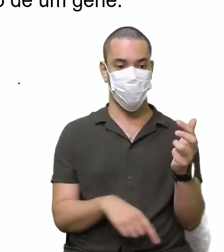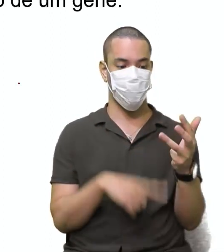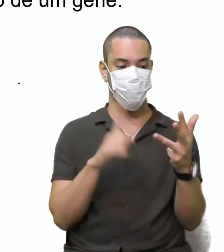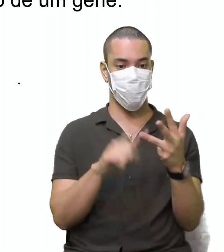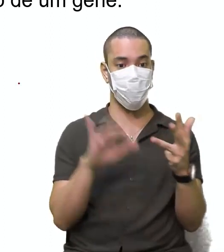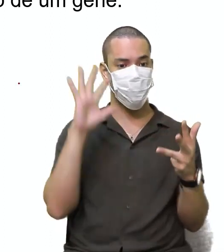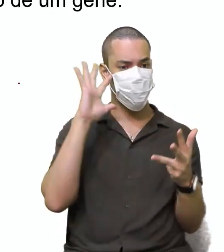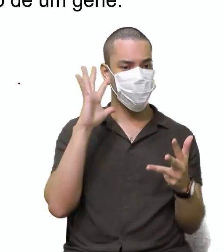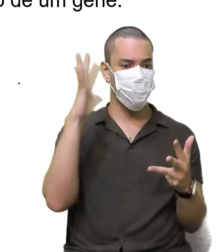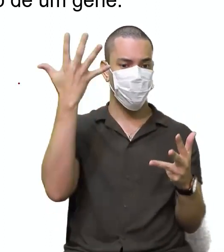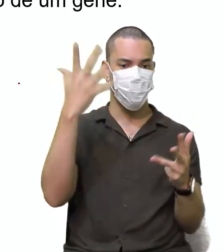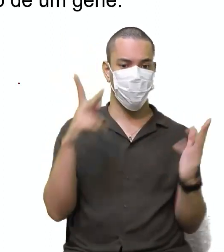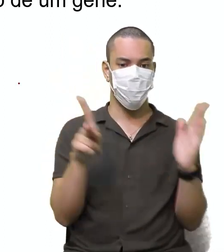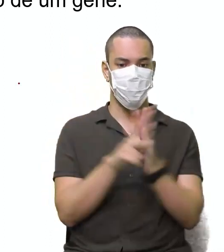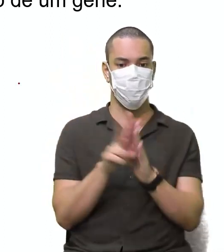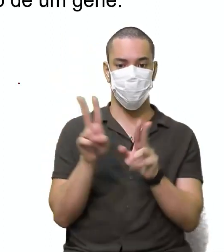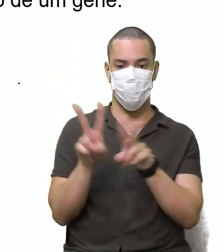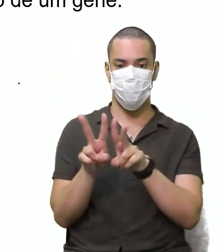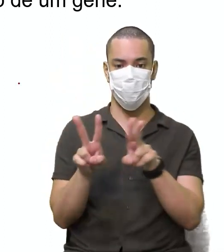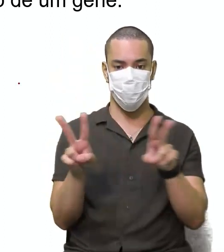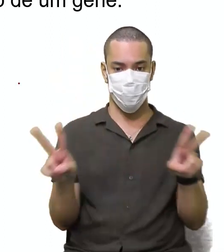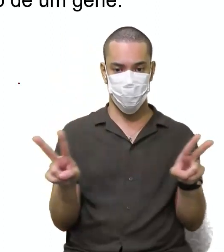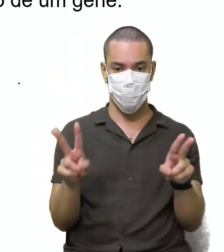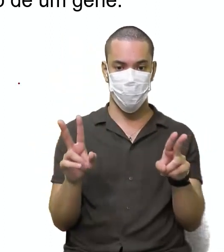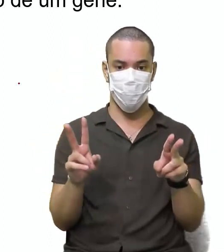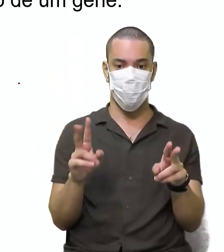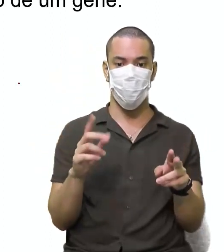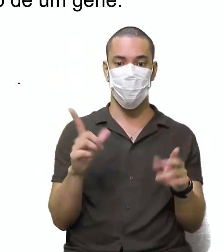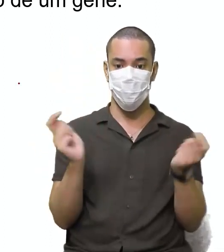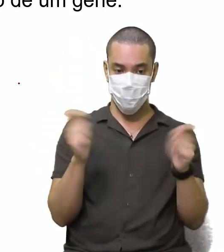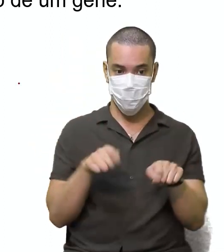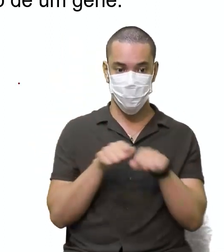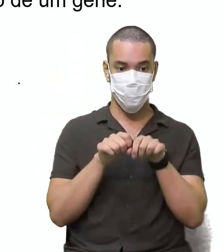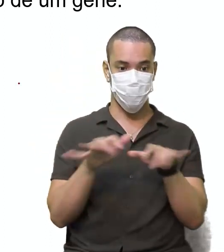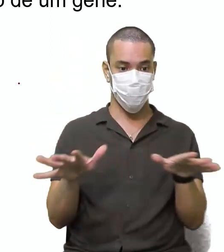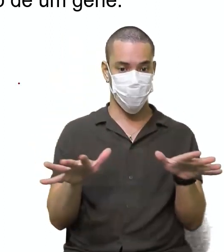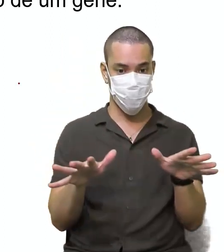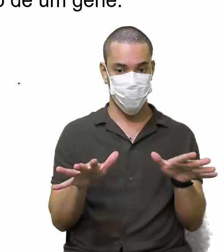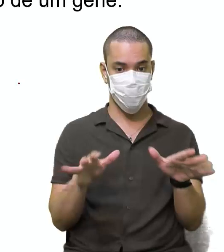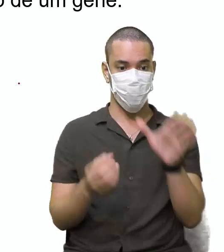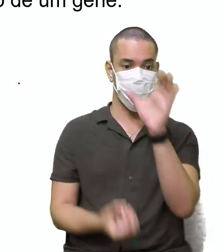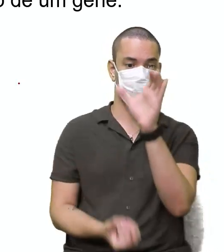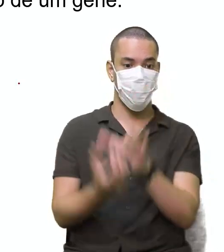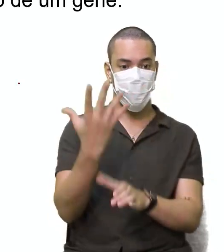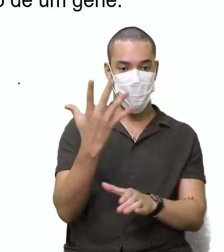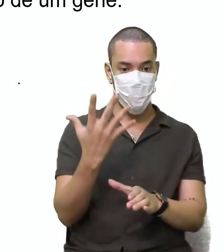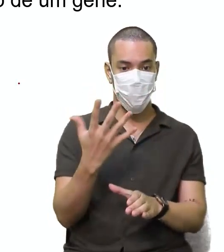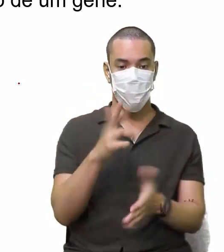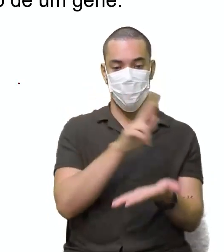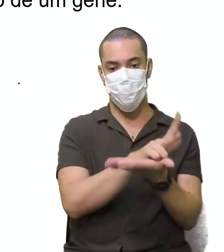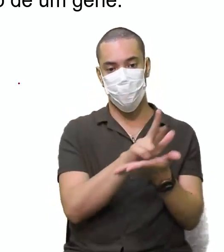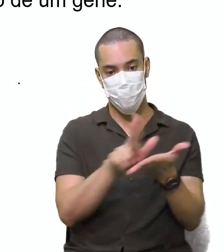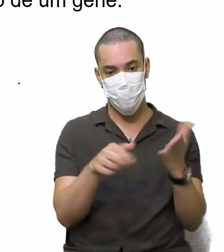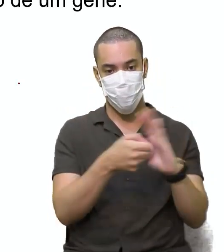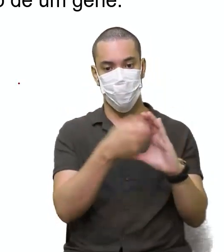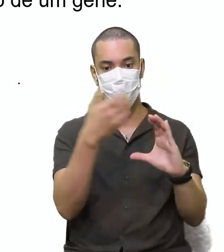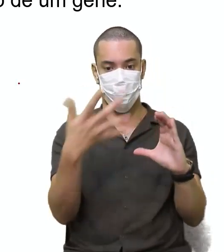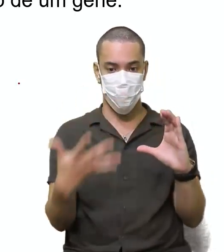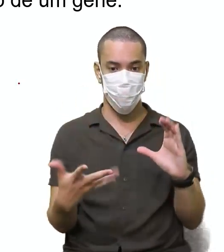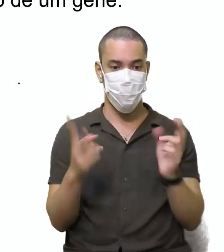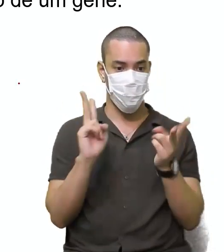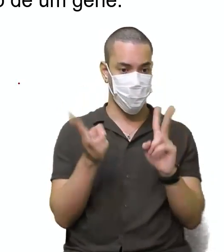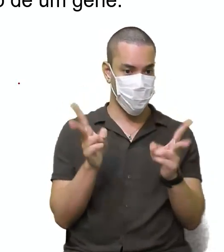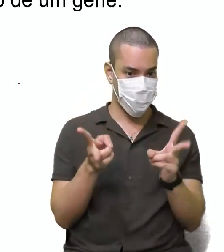Fenômeno em que um par de genes alelos condiciona o aparecimento de várias características do mesmo